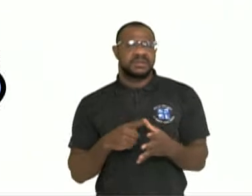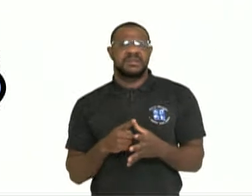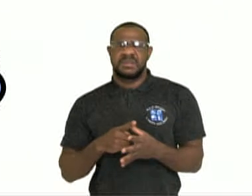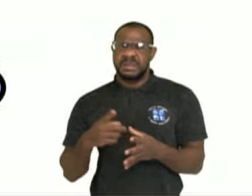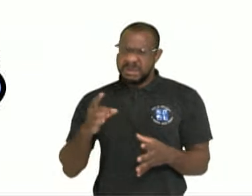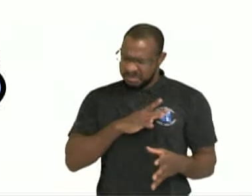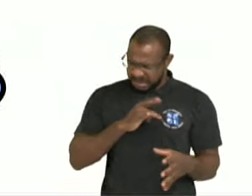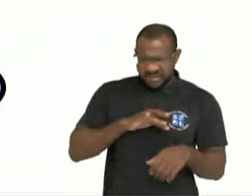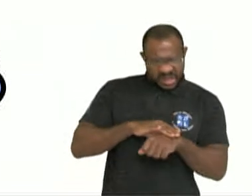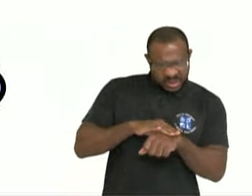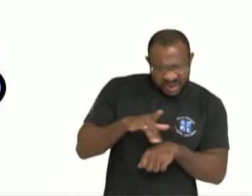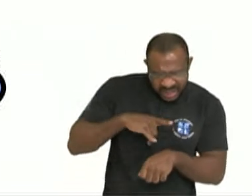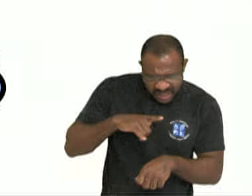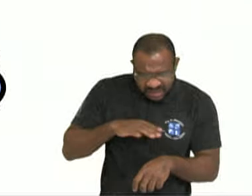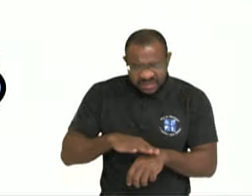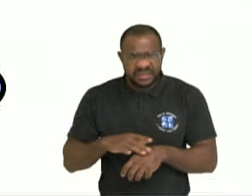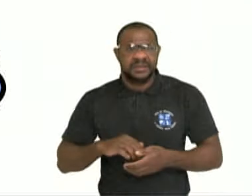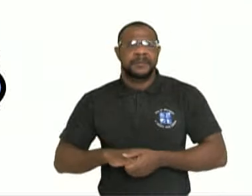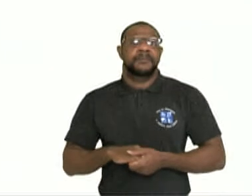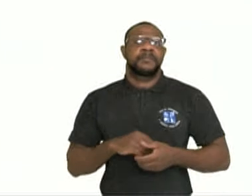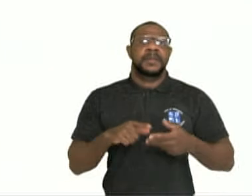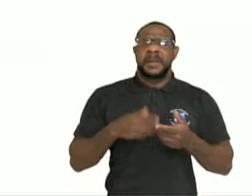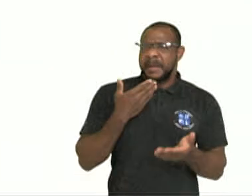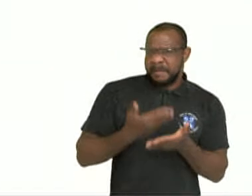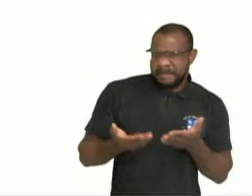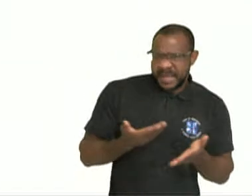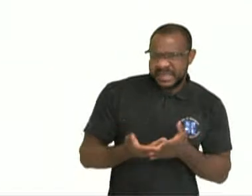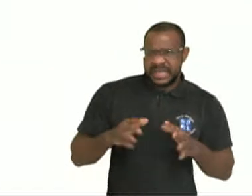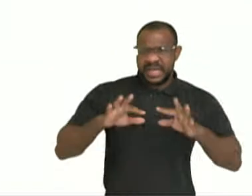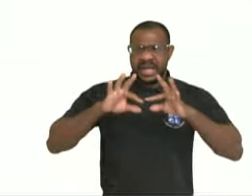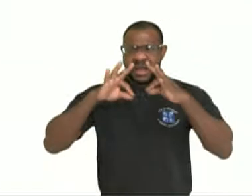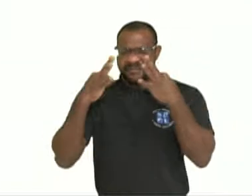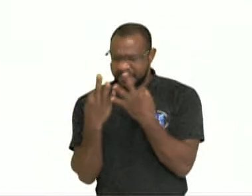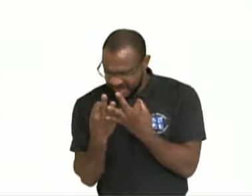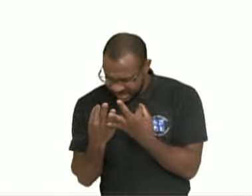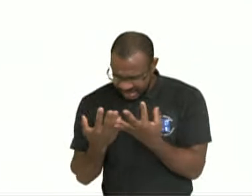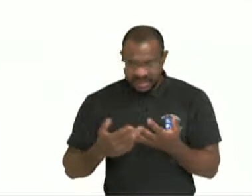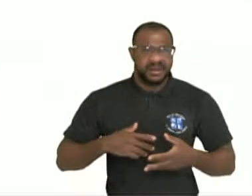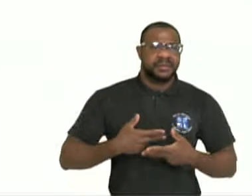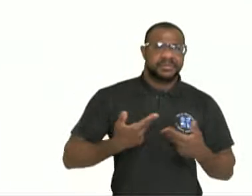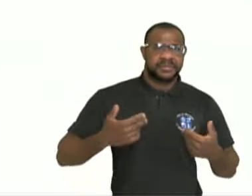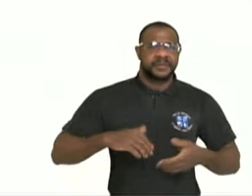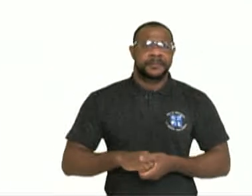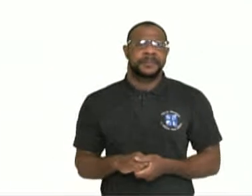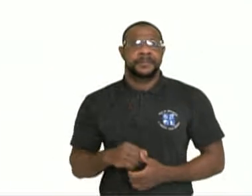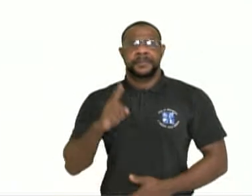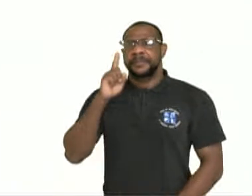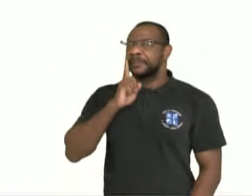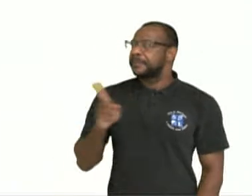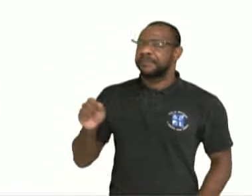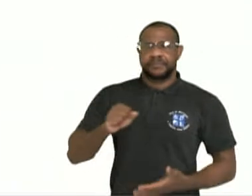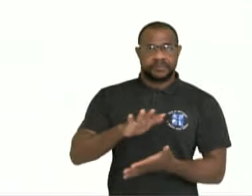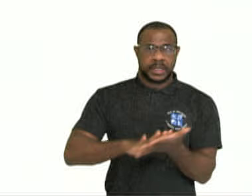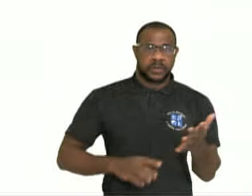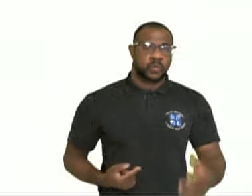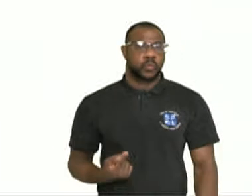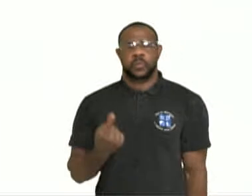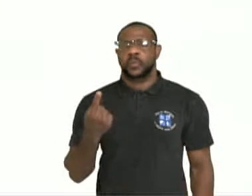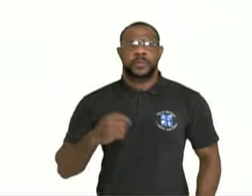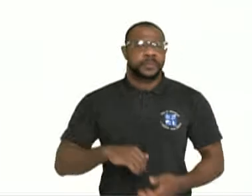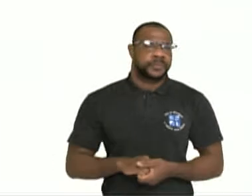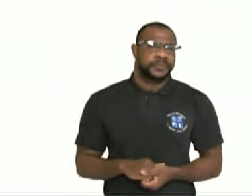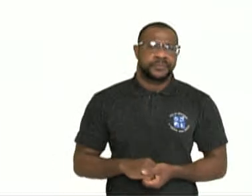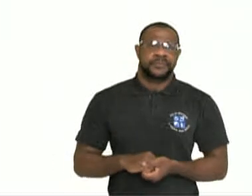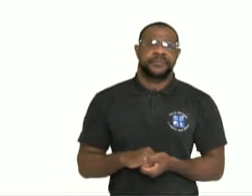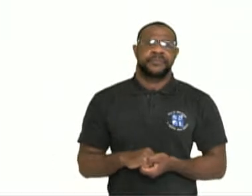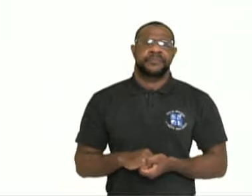doente, perder os padres, morir, né? E já vamos aqui para a atividade 1. Que quer